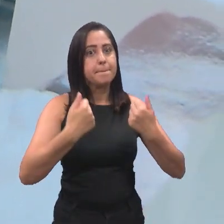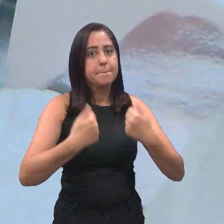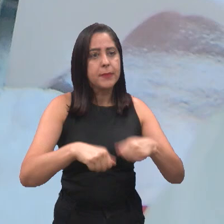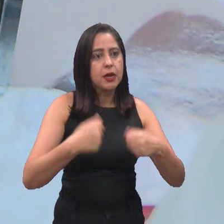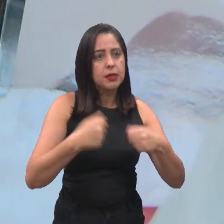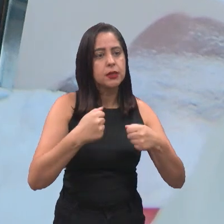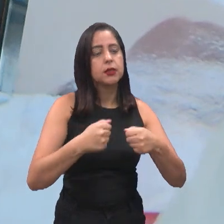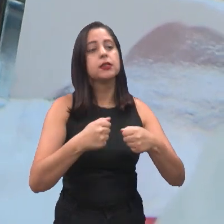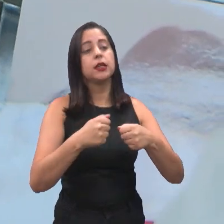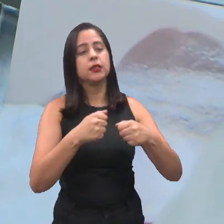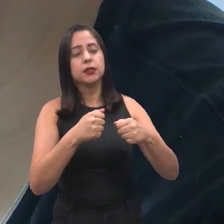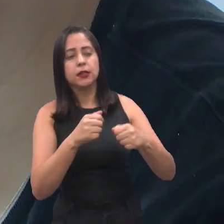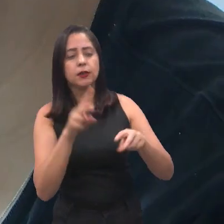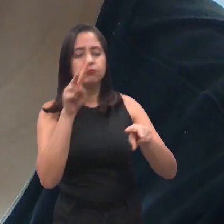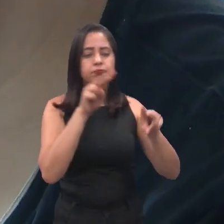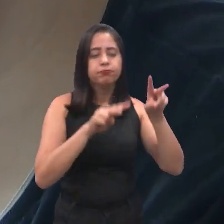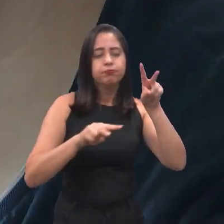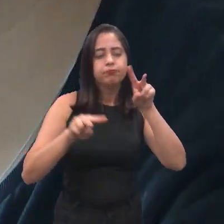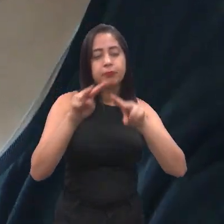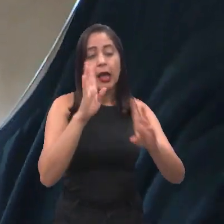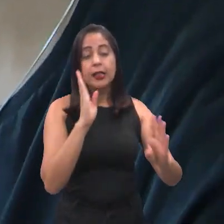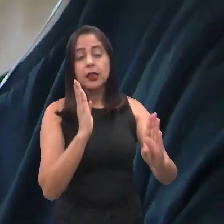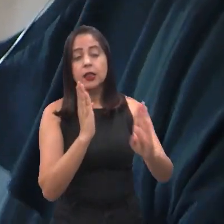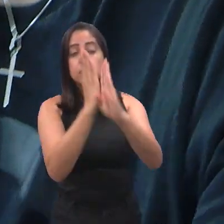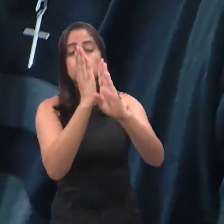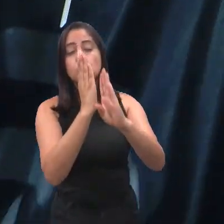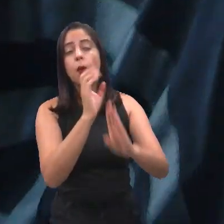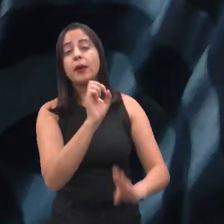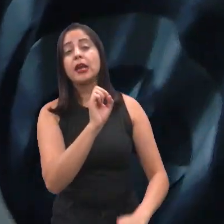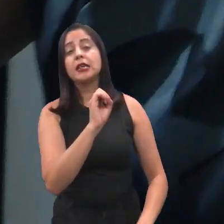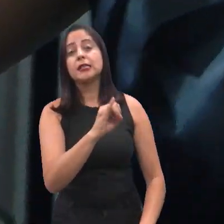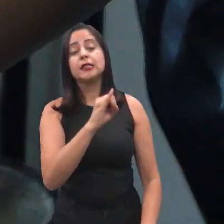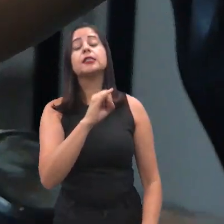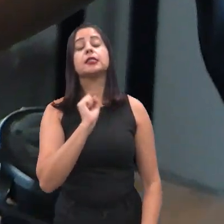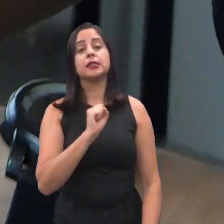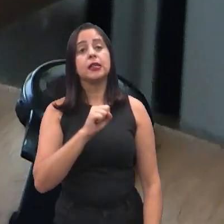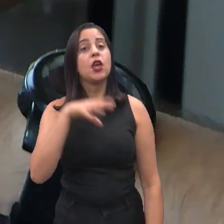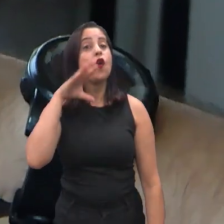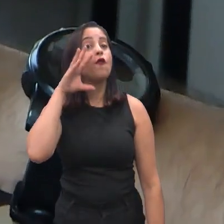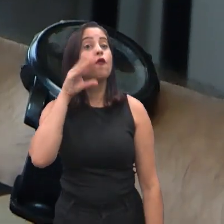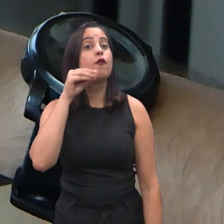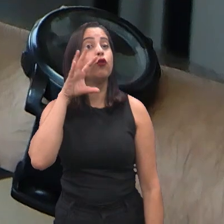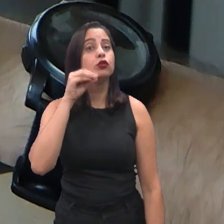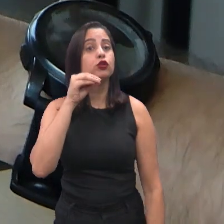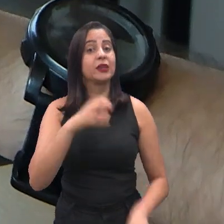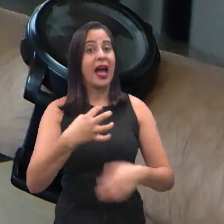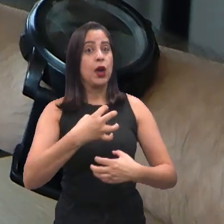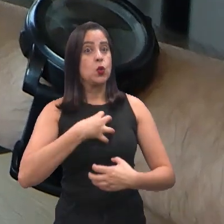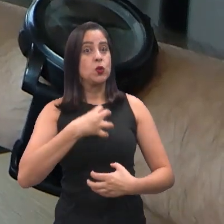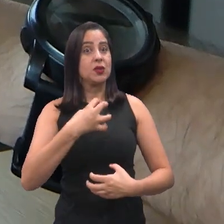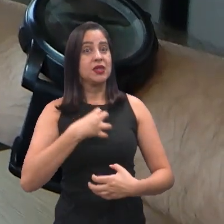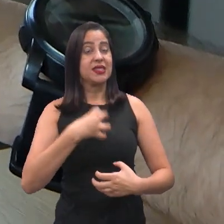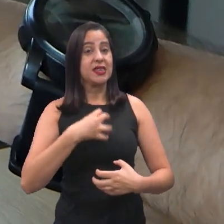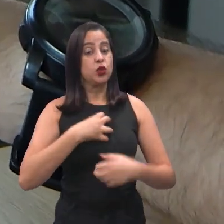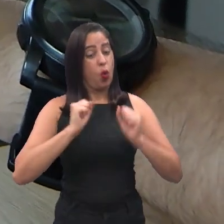conseguir identificar, até nas fases iniciais, quais os colaboradores que estão tendo atitudes e sintomas,